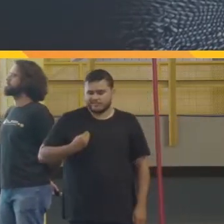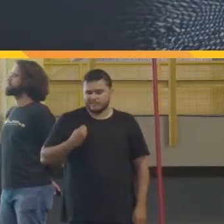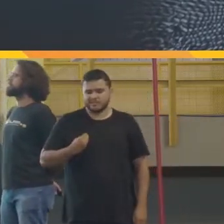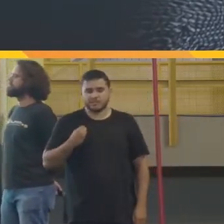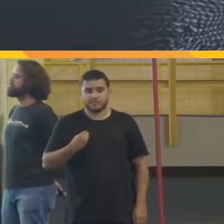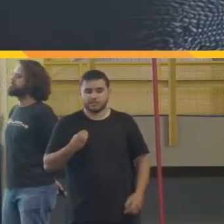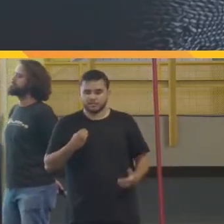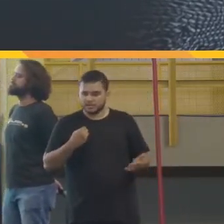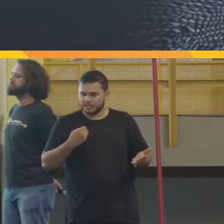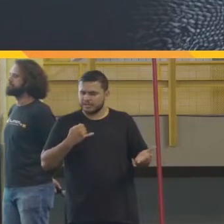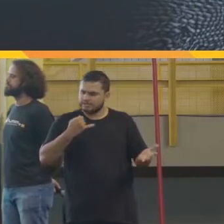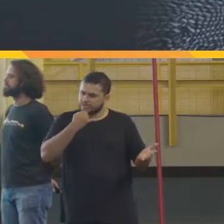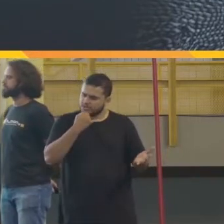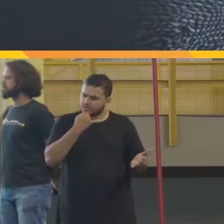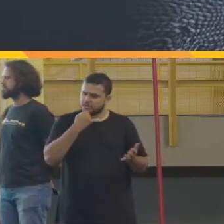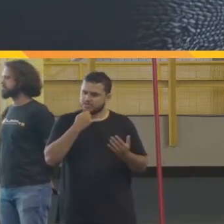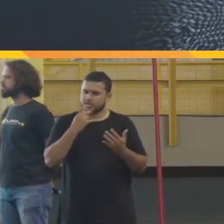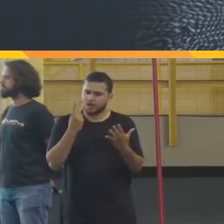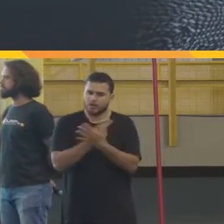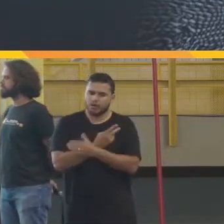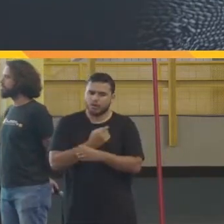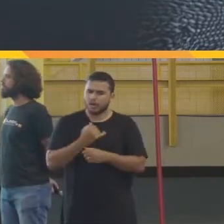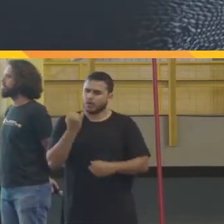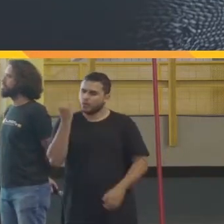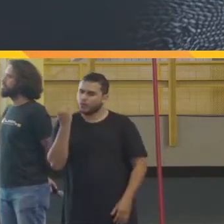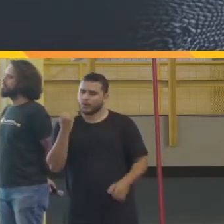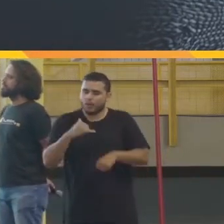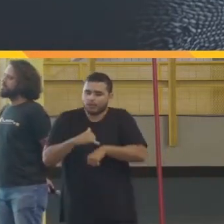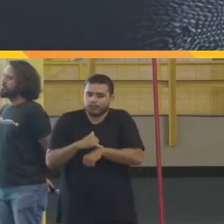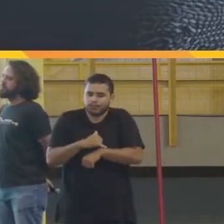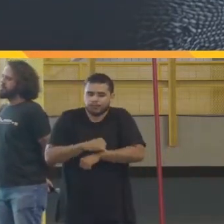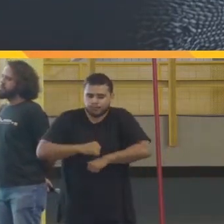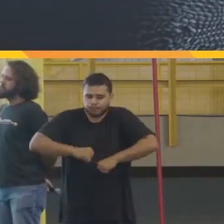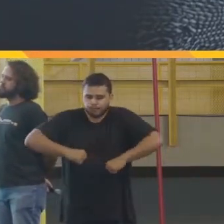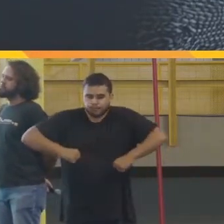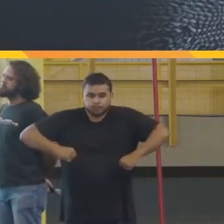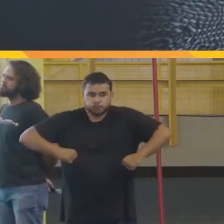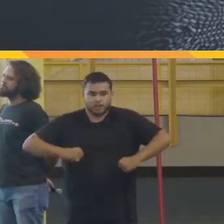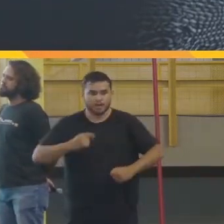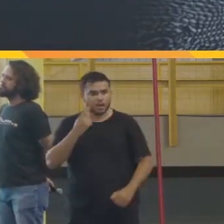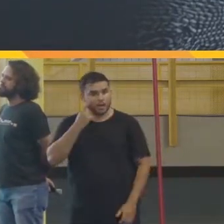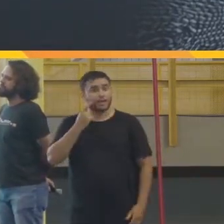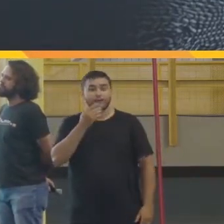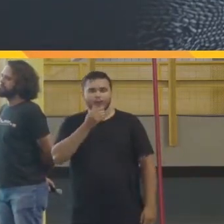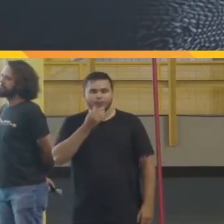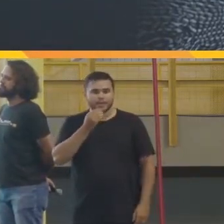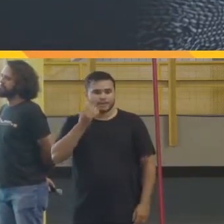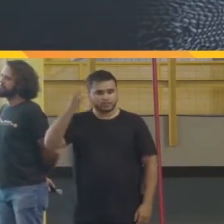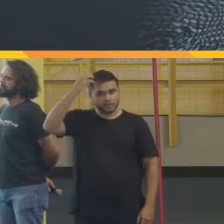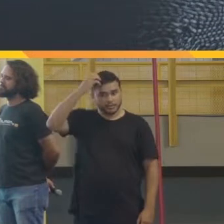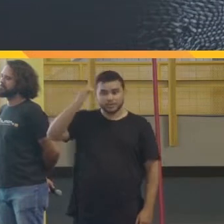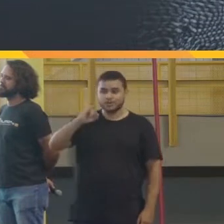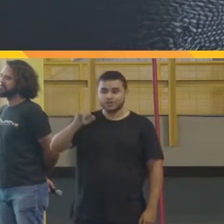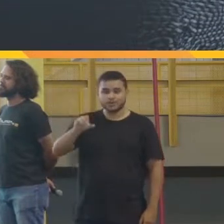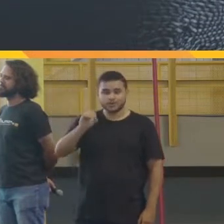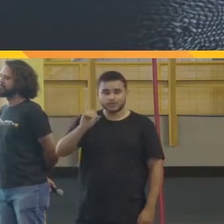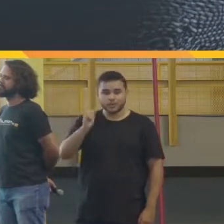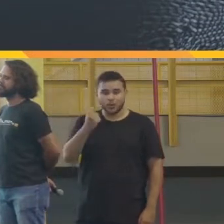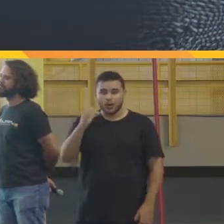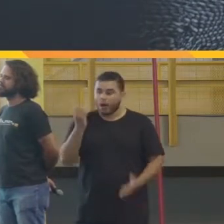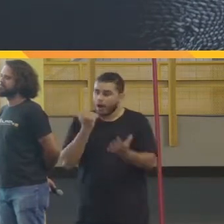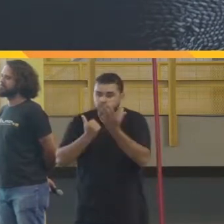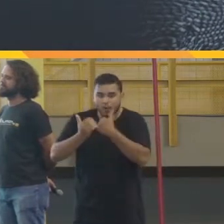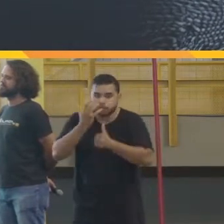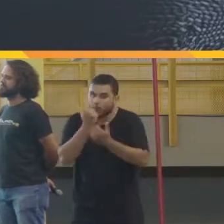mais felizes e gordinho. Dom João era um glutão. Vocês sabem o que é isso?